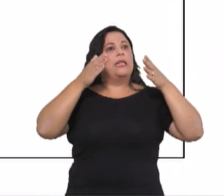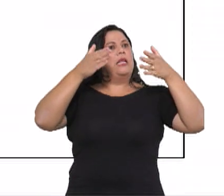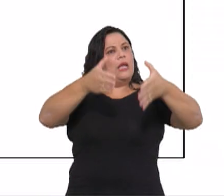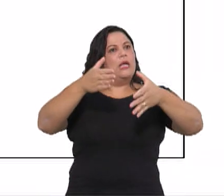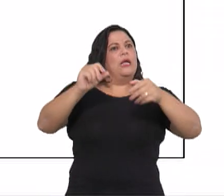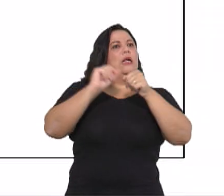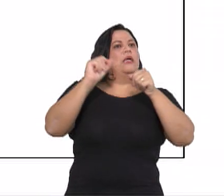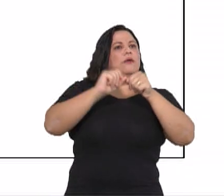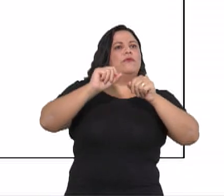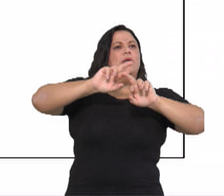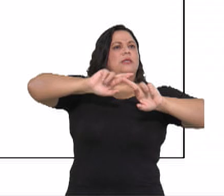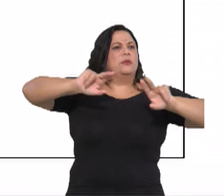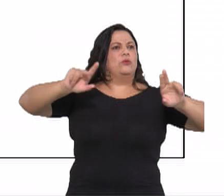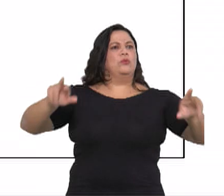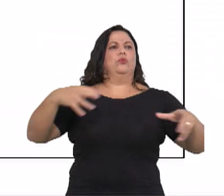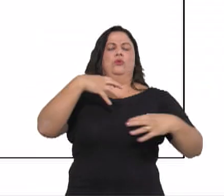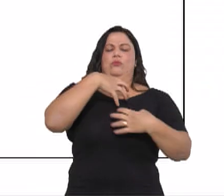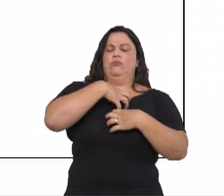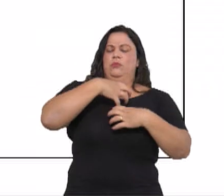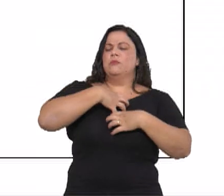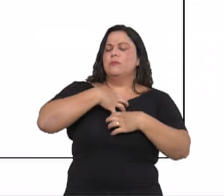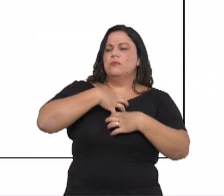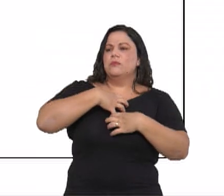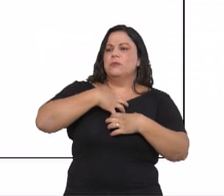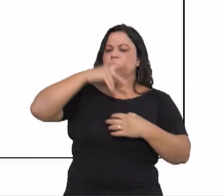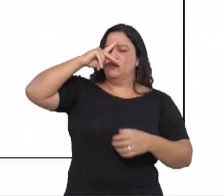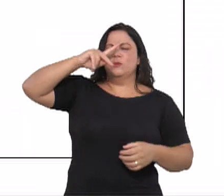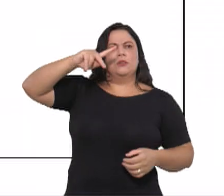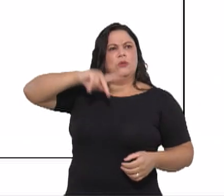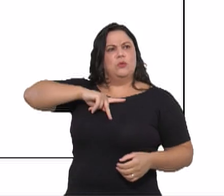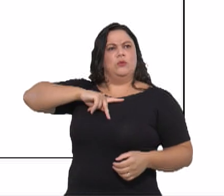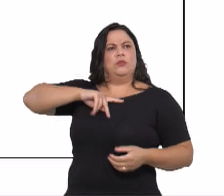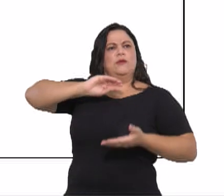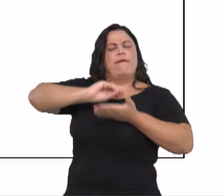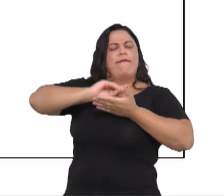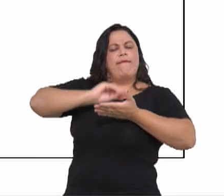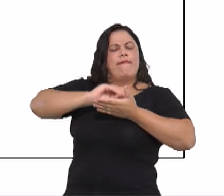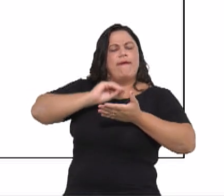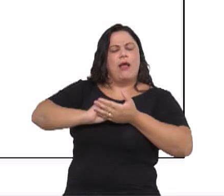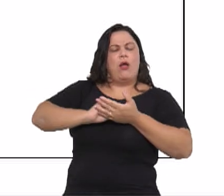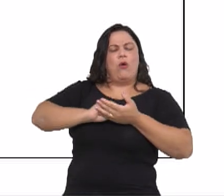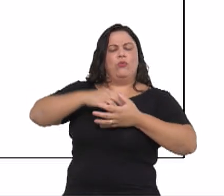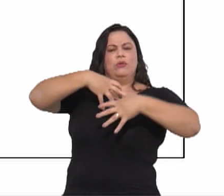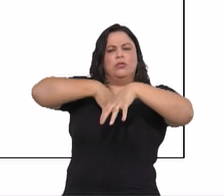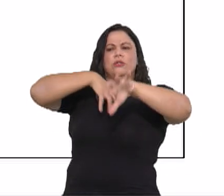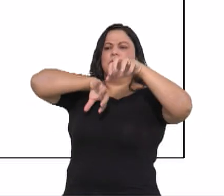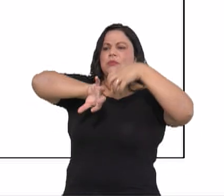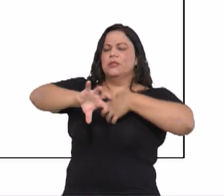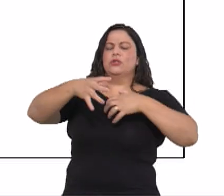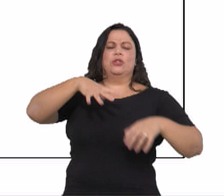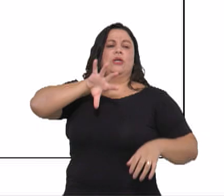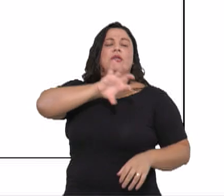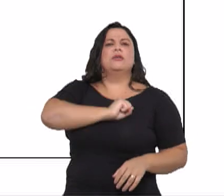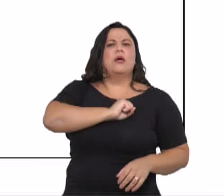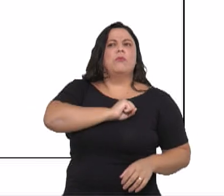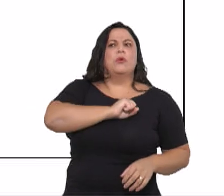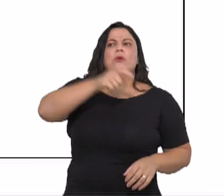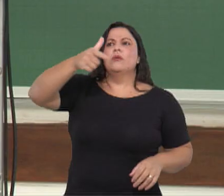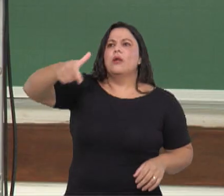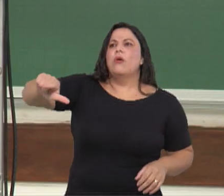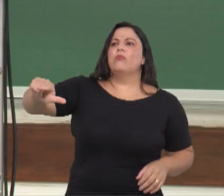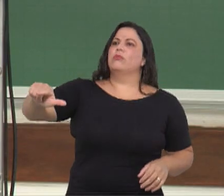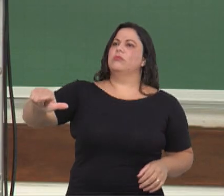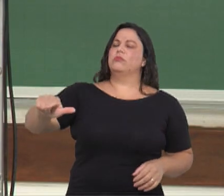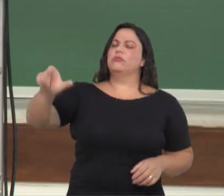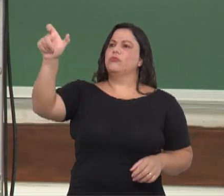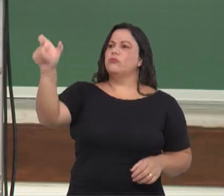é a falta de empatia e de amor ao próximo. Vamos refletir um pouquinho? Quais